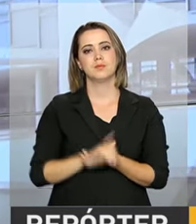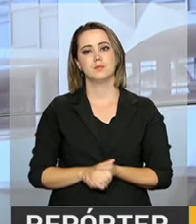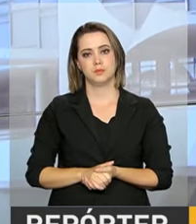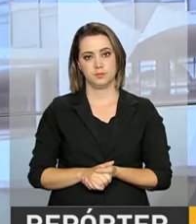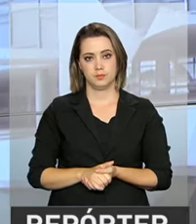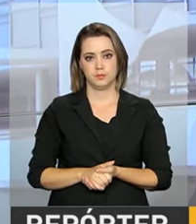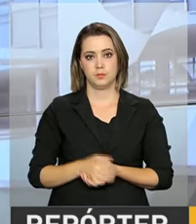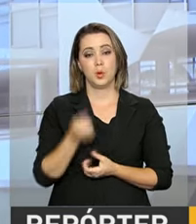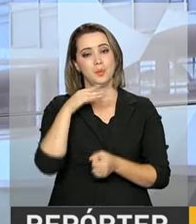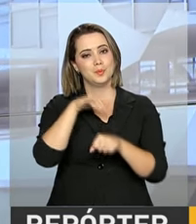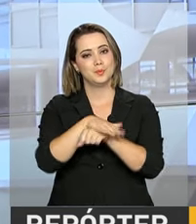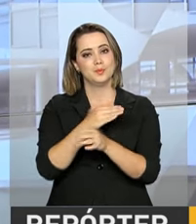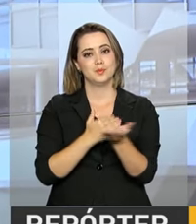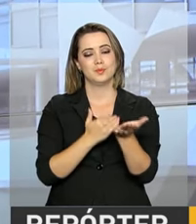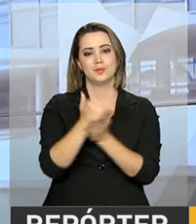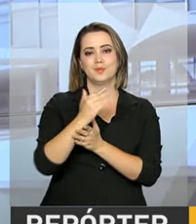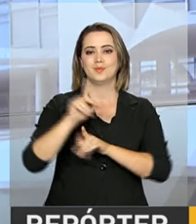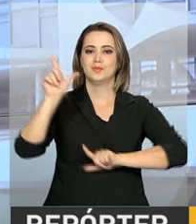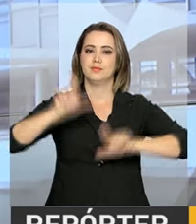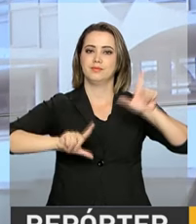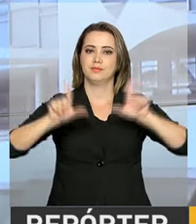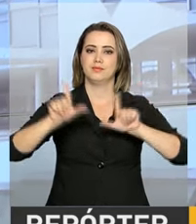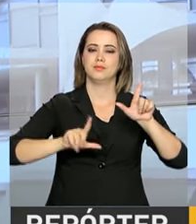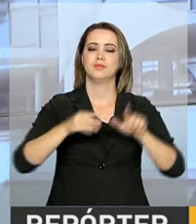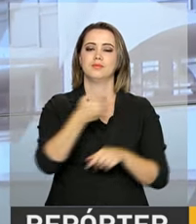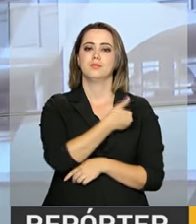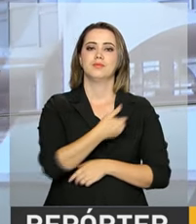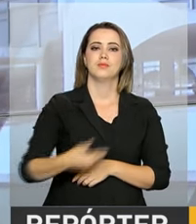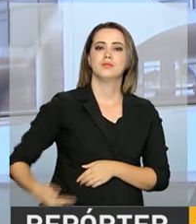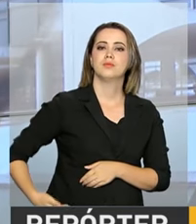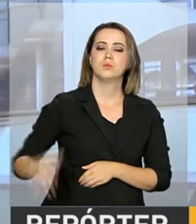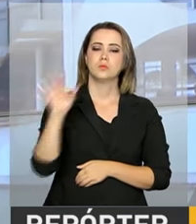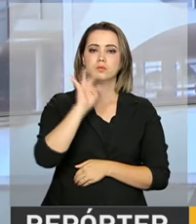Repórter NBR. Boa noite para você, continue